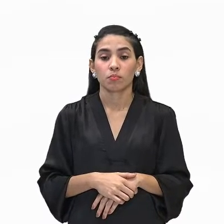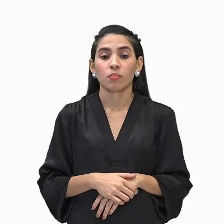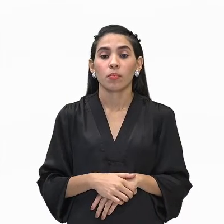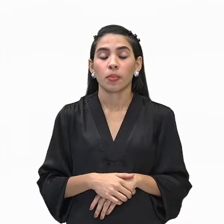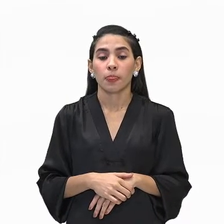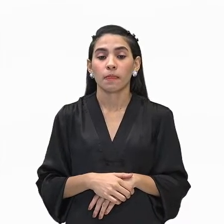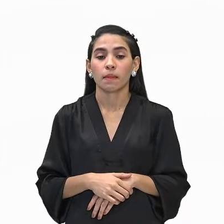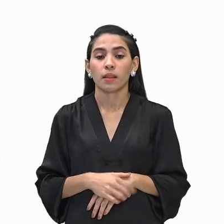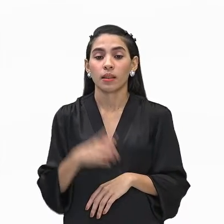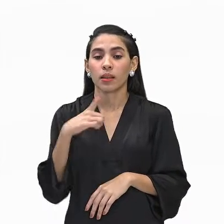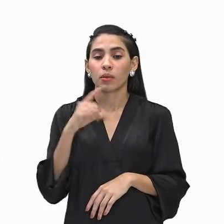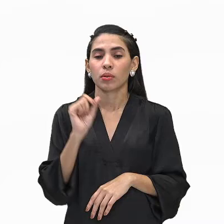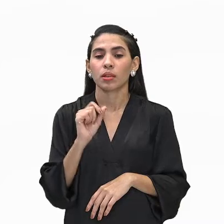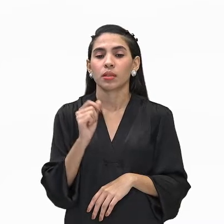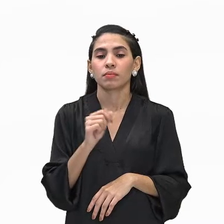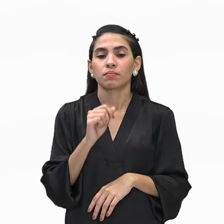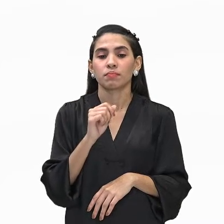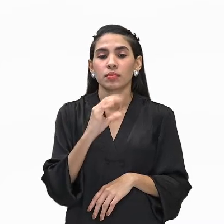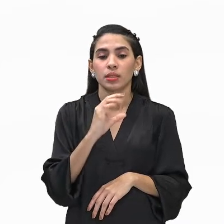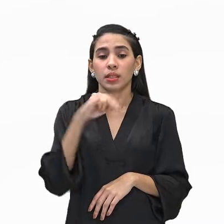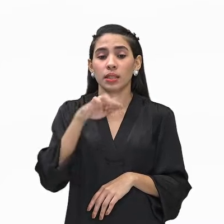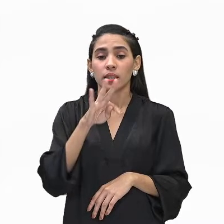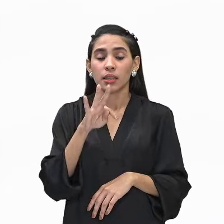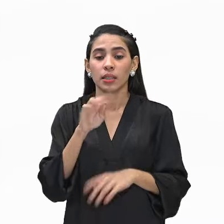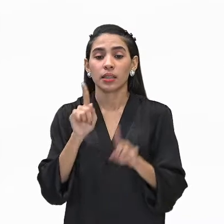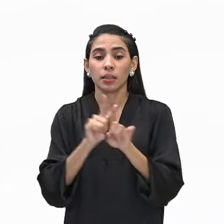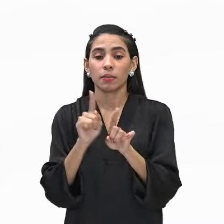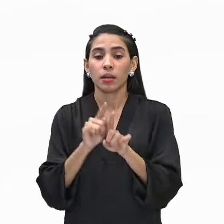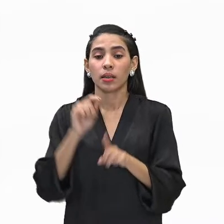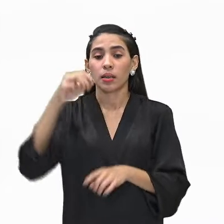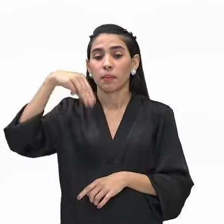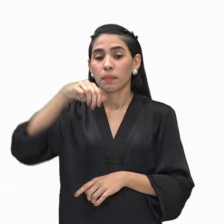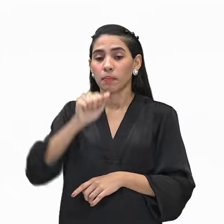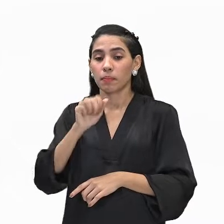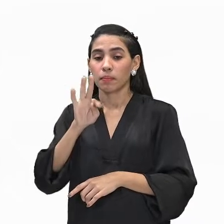produto final interdisciplinar de ciências da natureza e matemática,